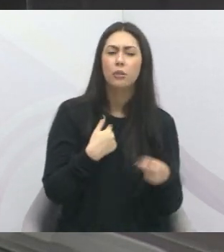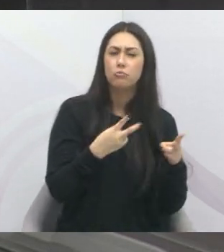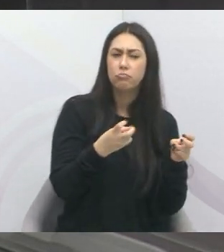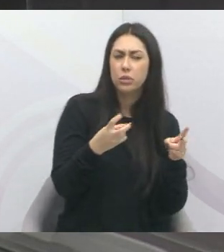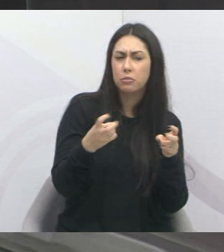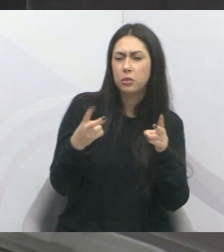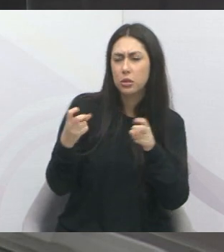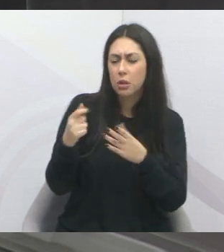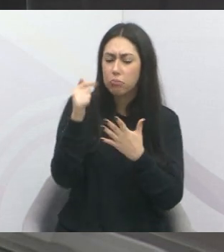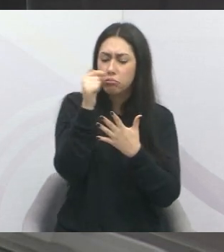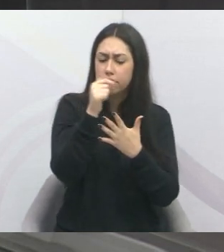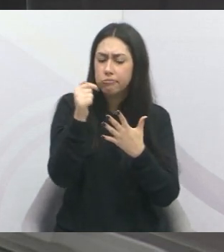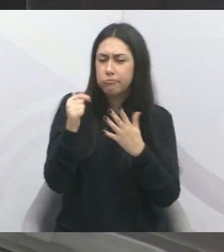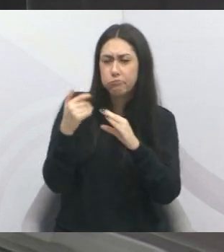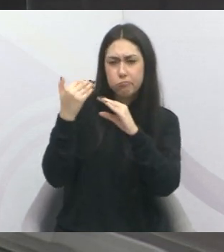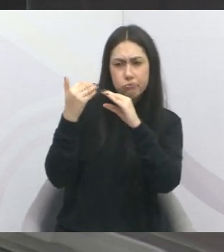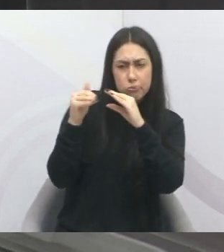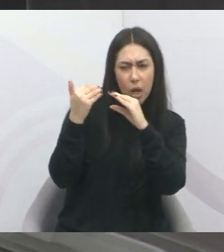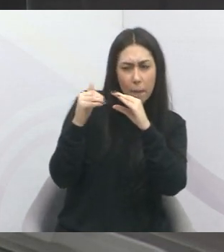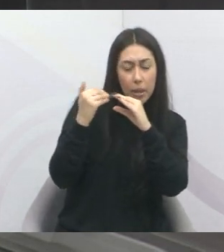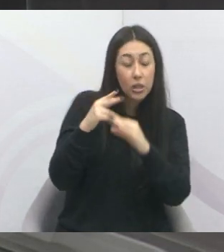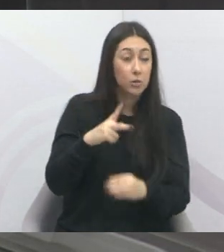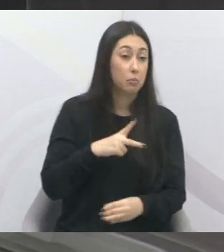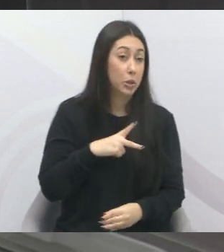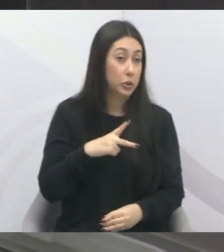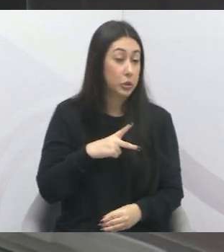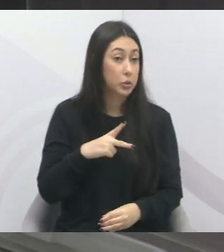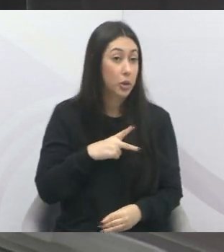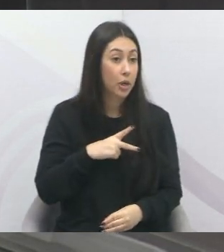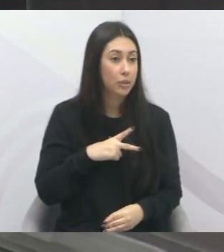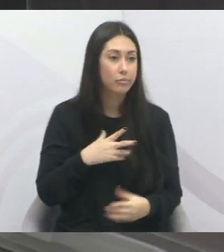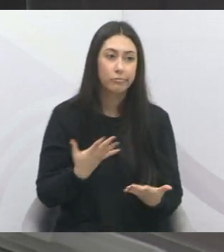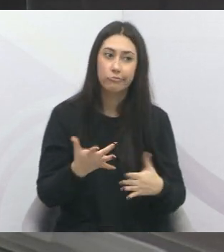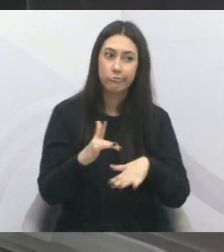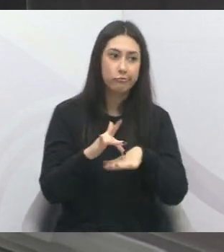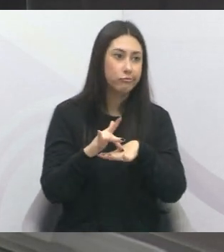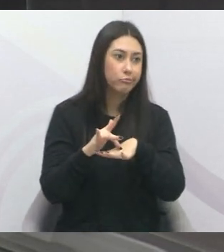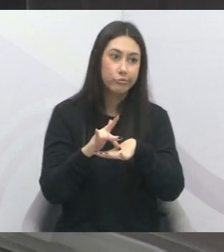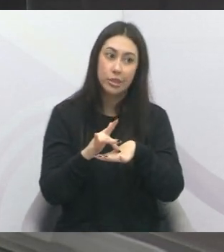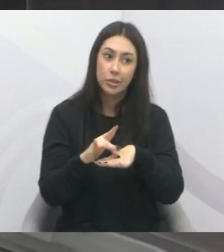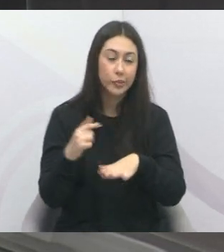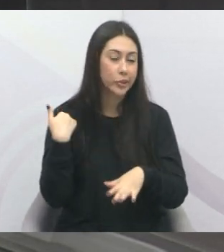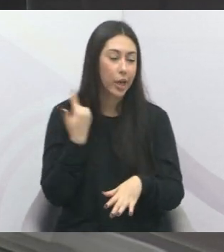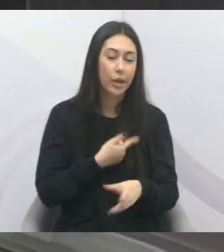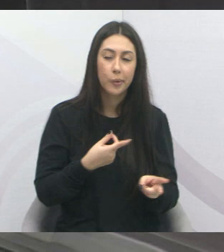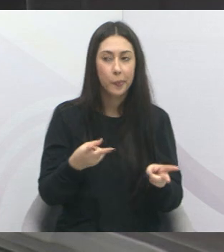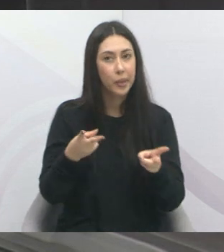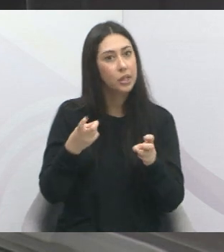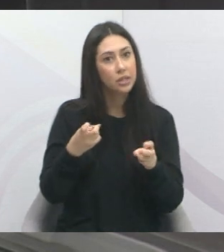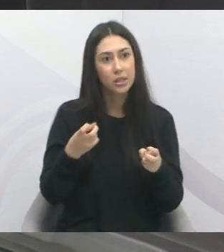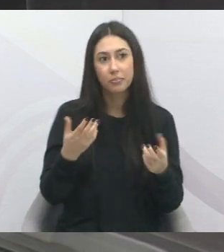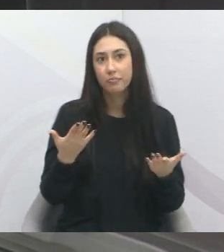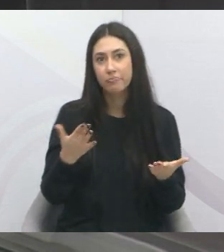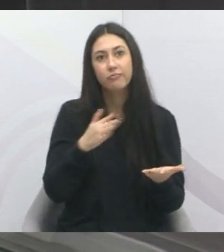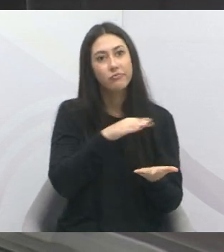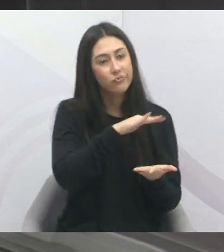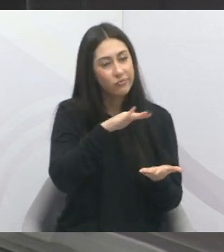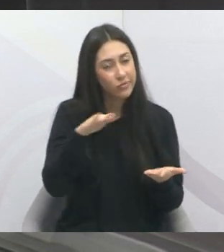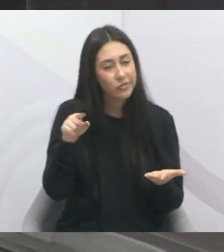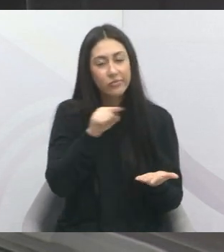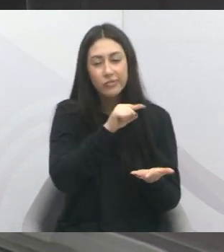off, mandando para a Águida. É uns absurdos que a gente pega aqui que vocês sabem